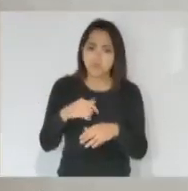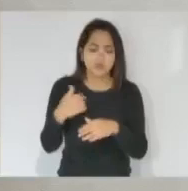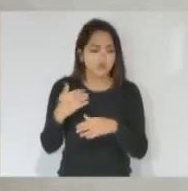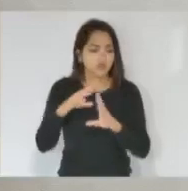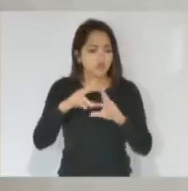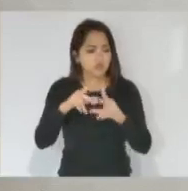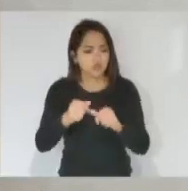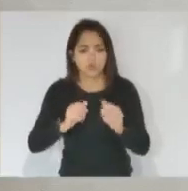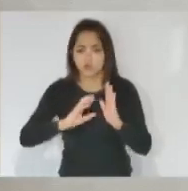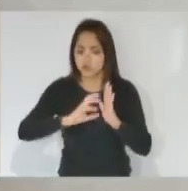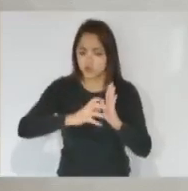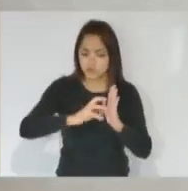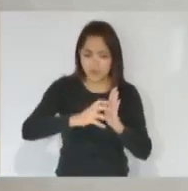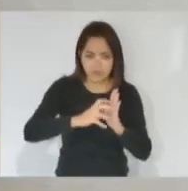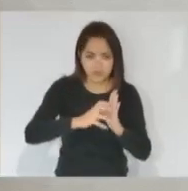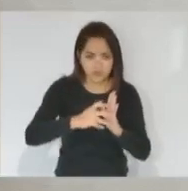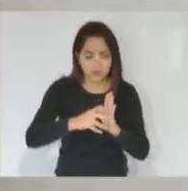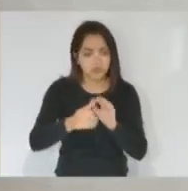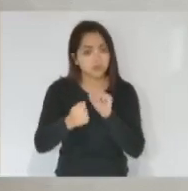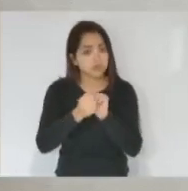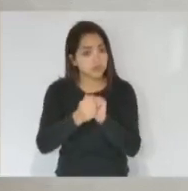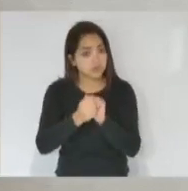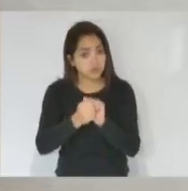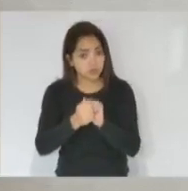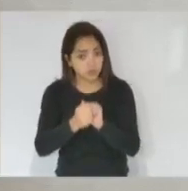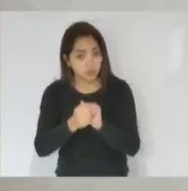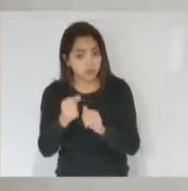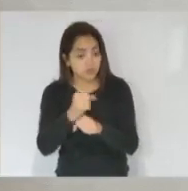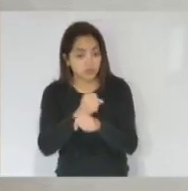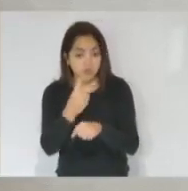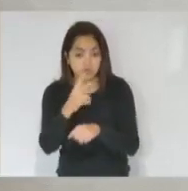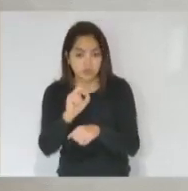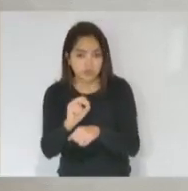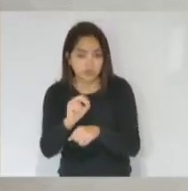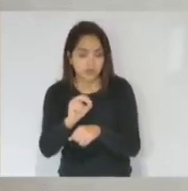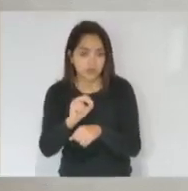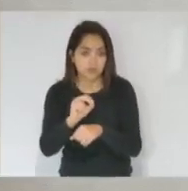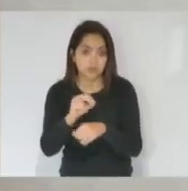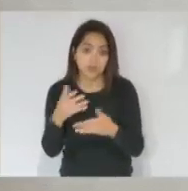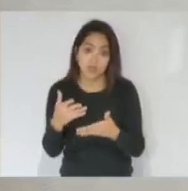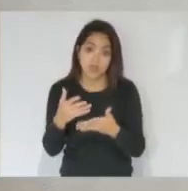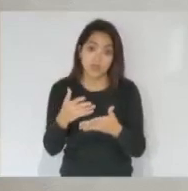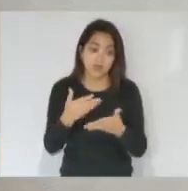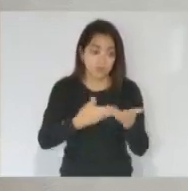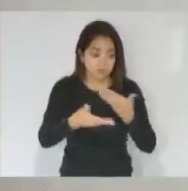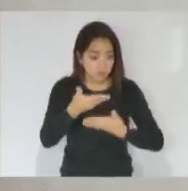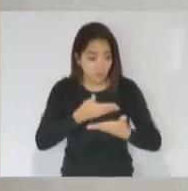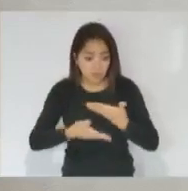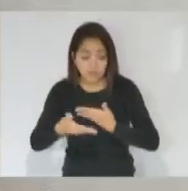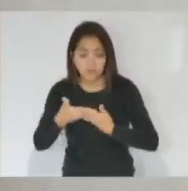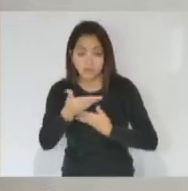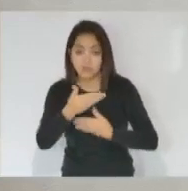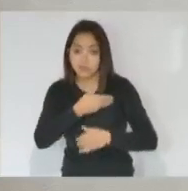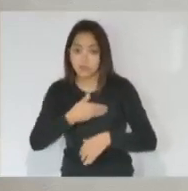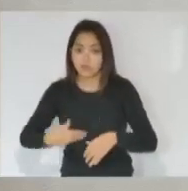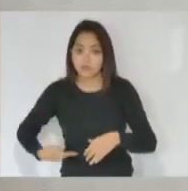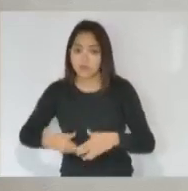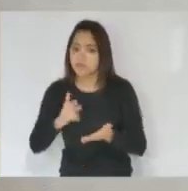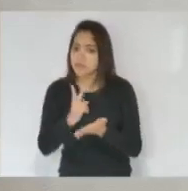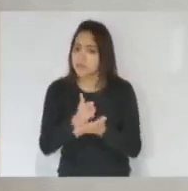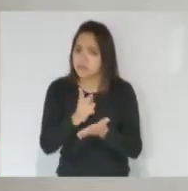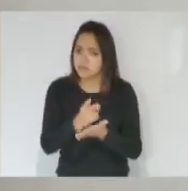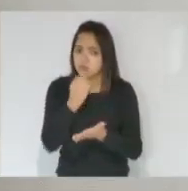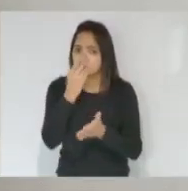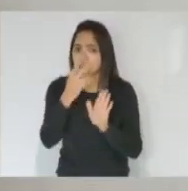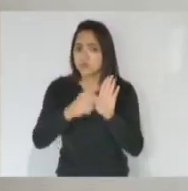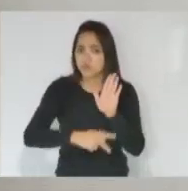partidos que governaram Santa Catarina nos últimos 20 anos. E agora estou convivendo com esse governo. E sempre os bons projetos eu